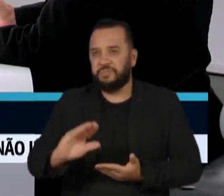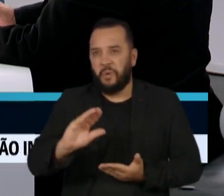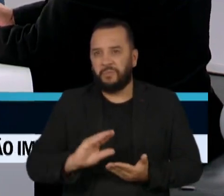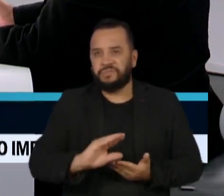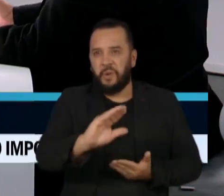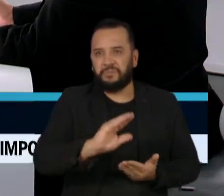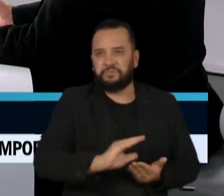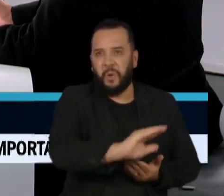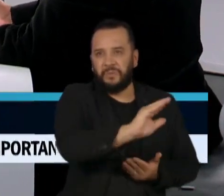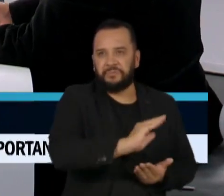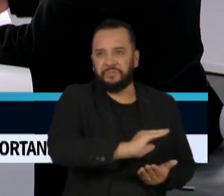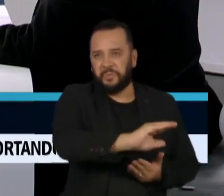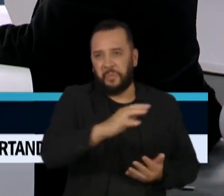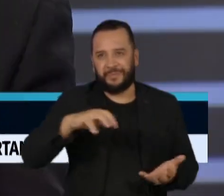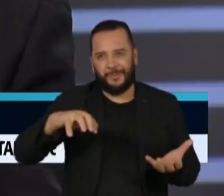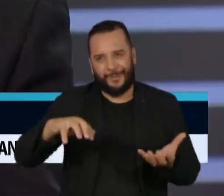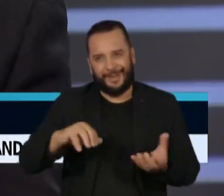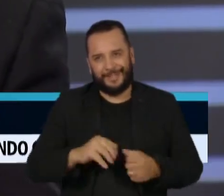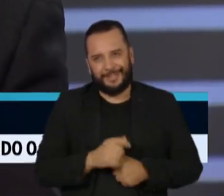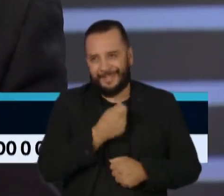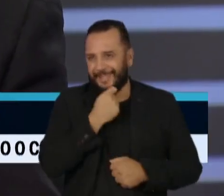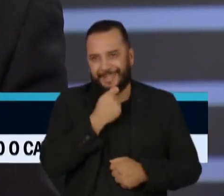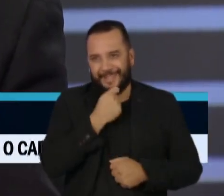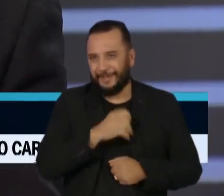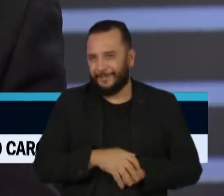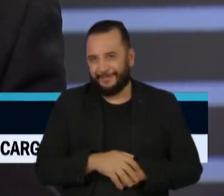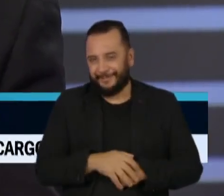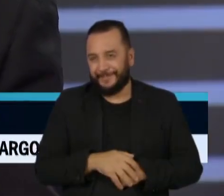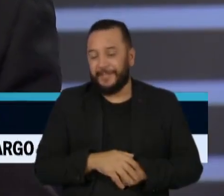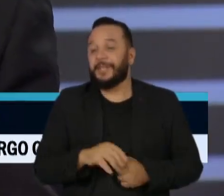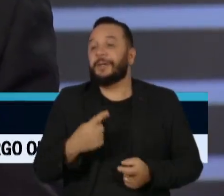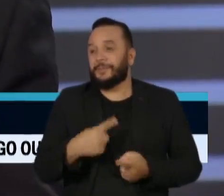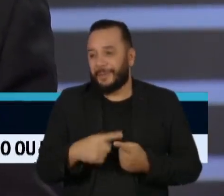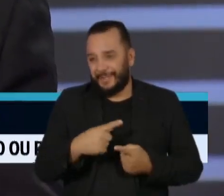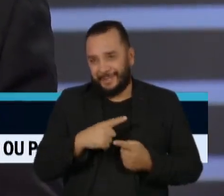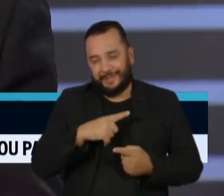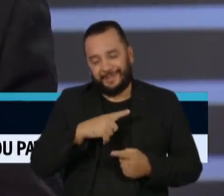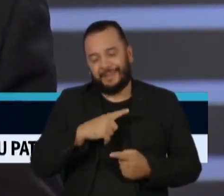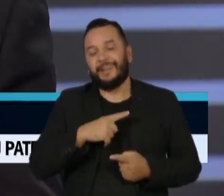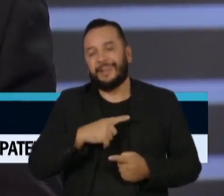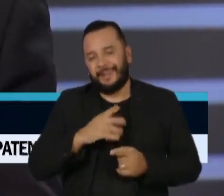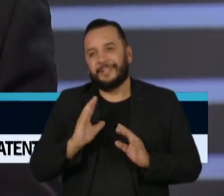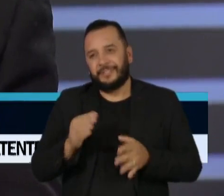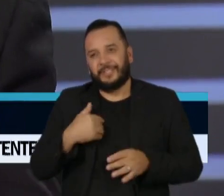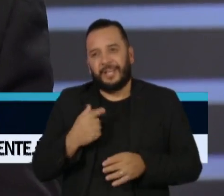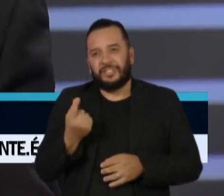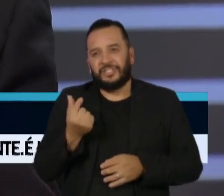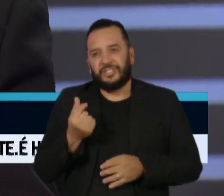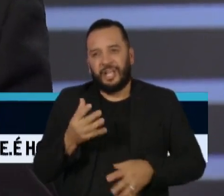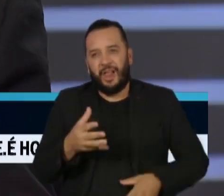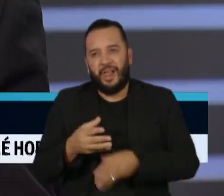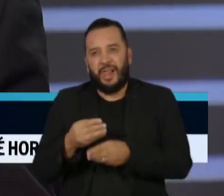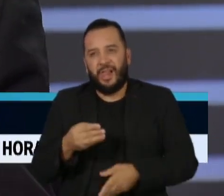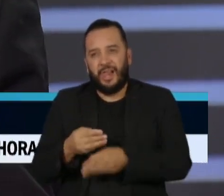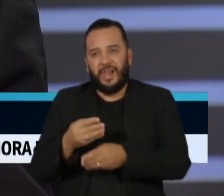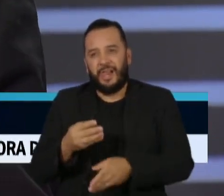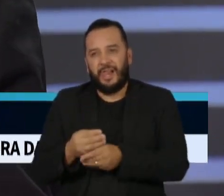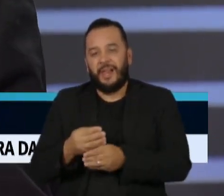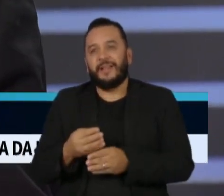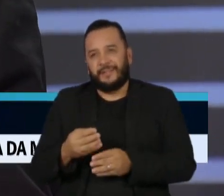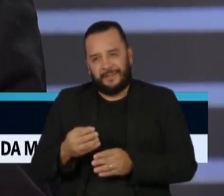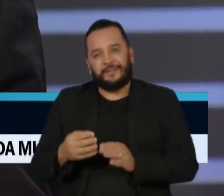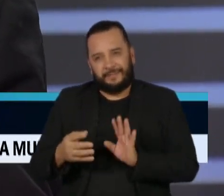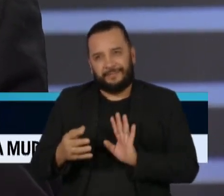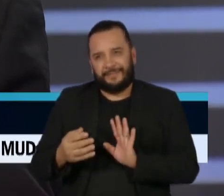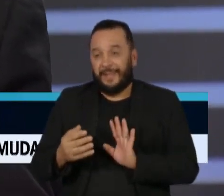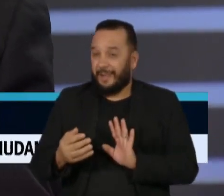é porque foi derrubaram a emenda de relator né o STF no ano passado mas todo mundo sabia que eles ia